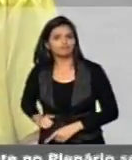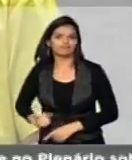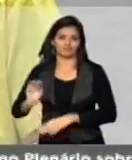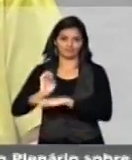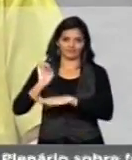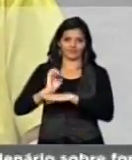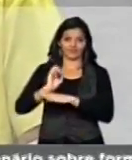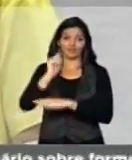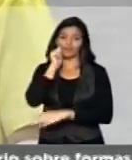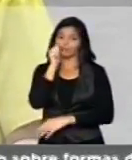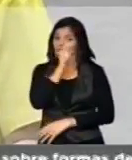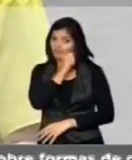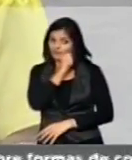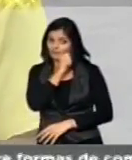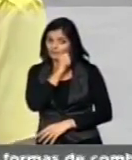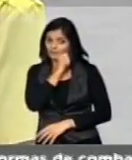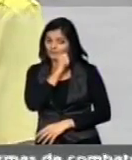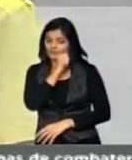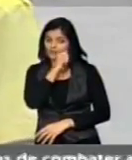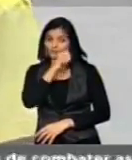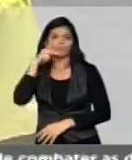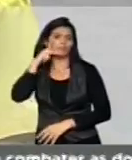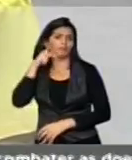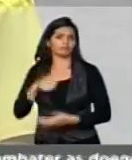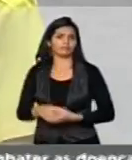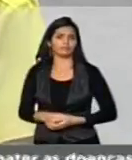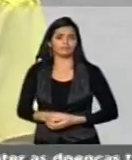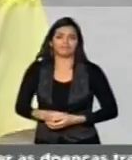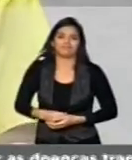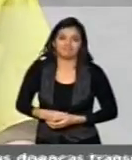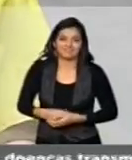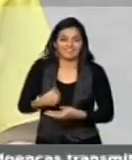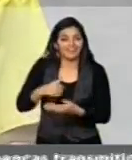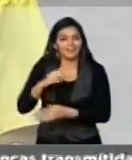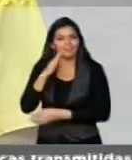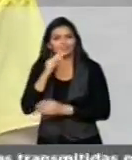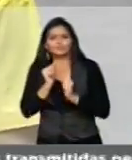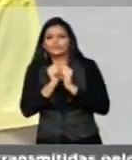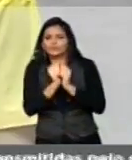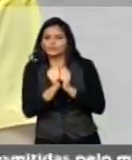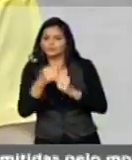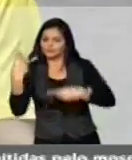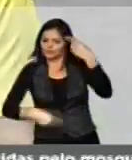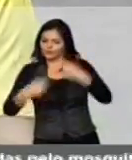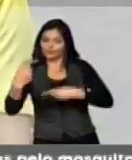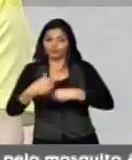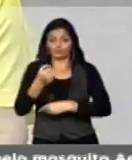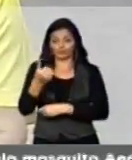do Amapá. Acompanho a situação desde 2008. Essas